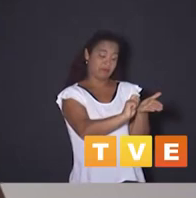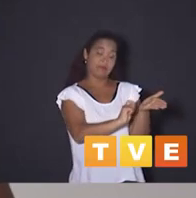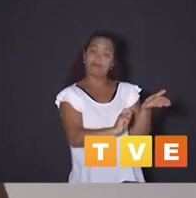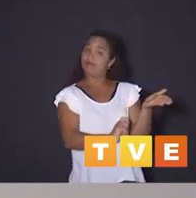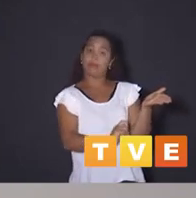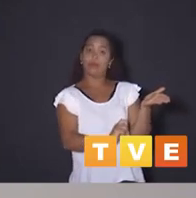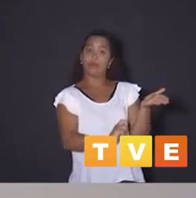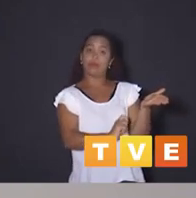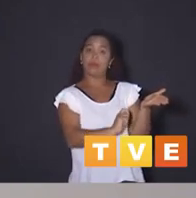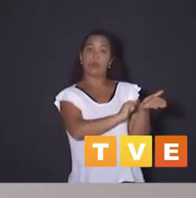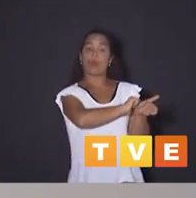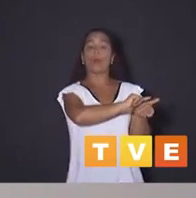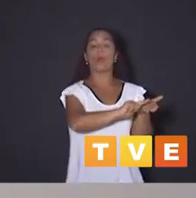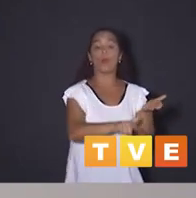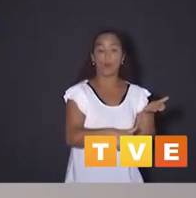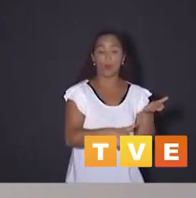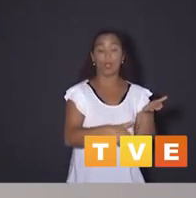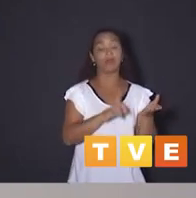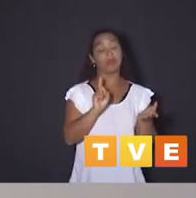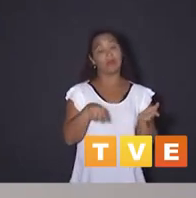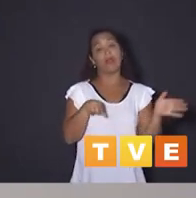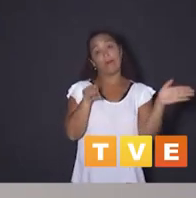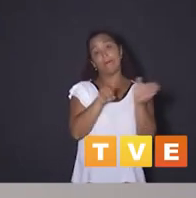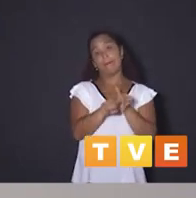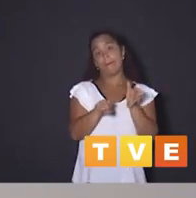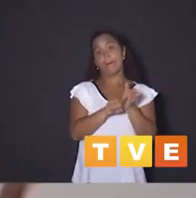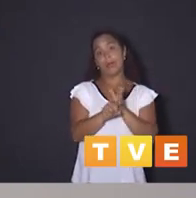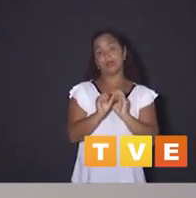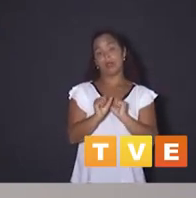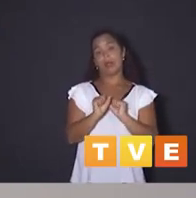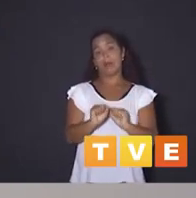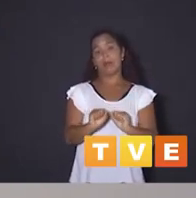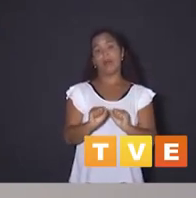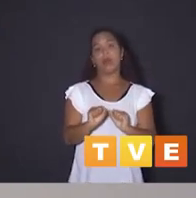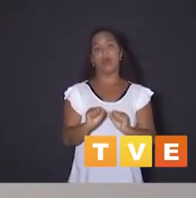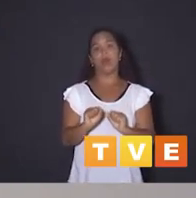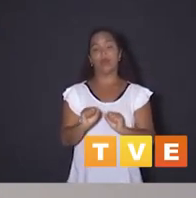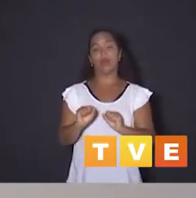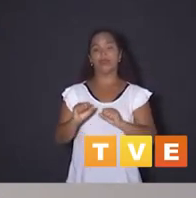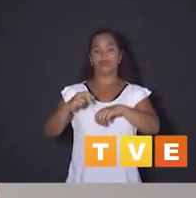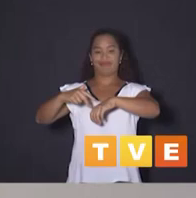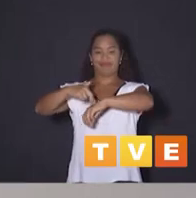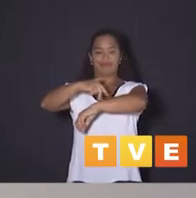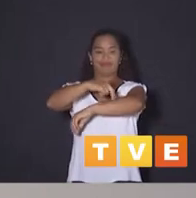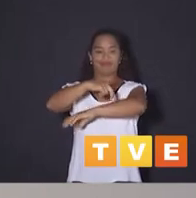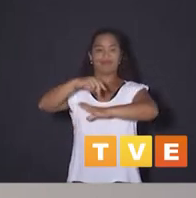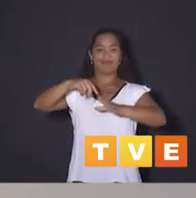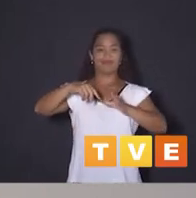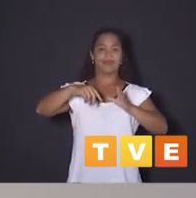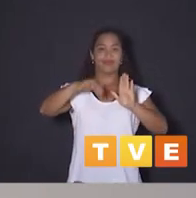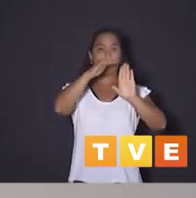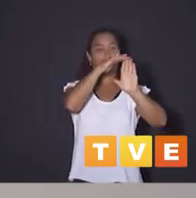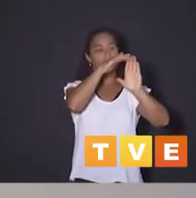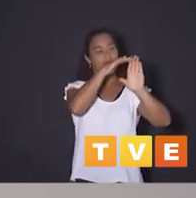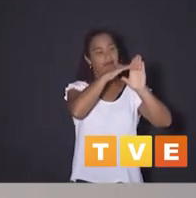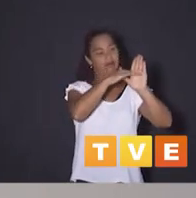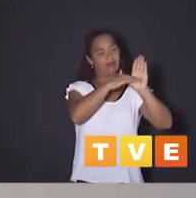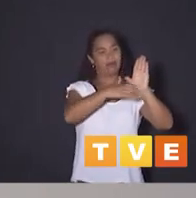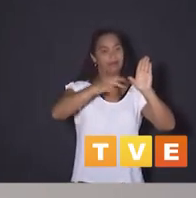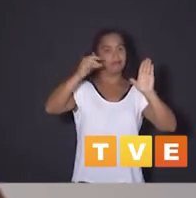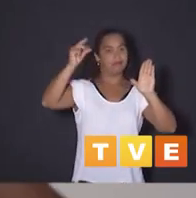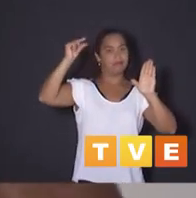então são questionamentos que a gente traz no interior de uma produção de moda que vão desde a tabela antropométrica